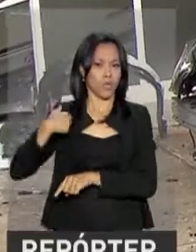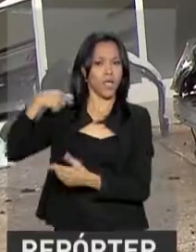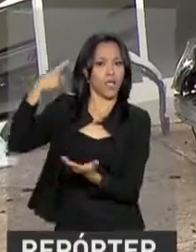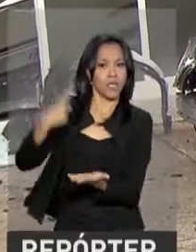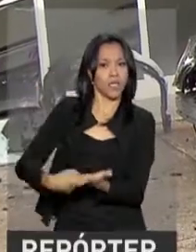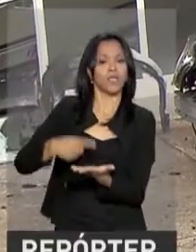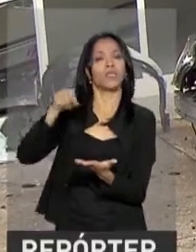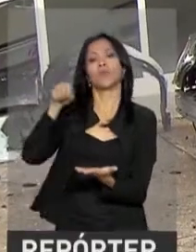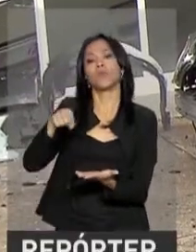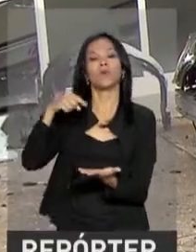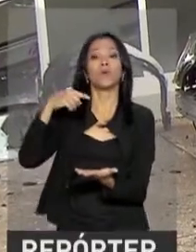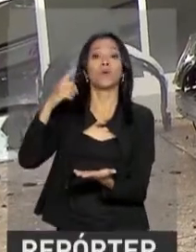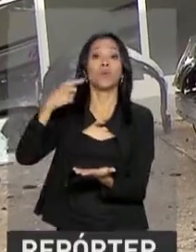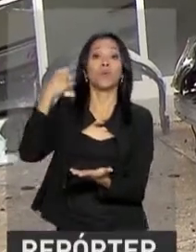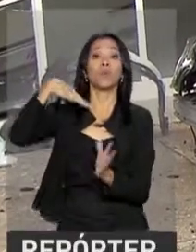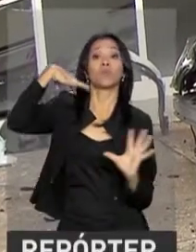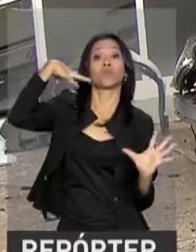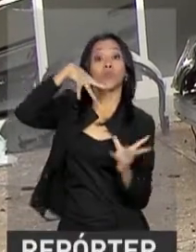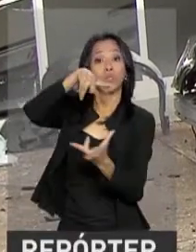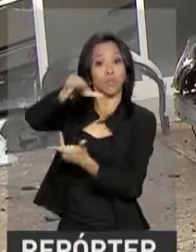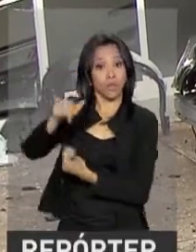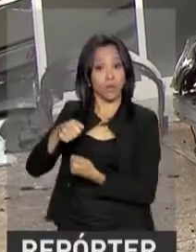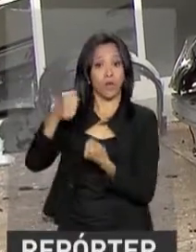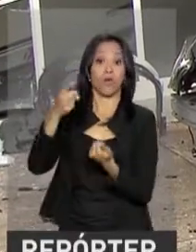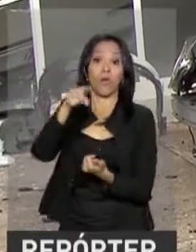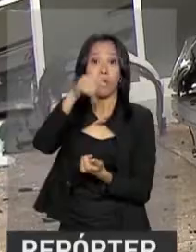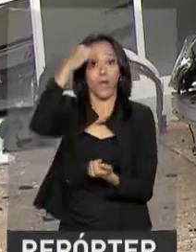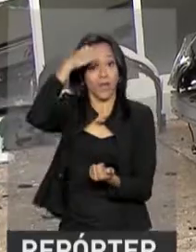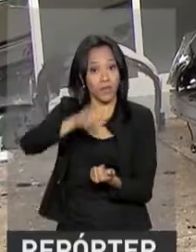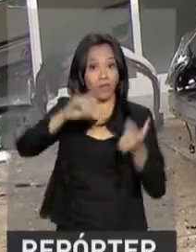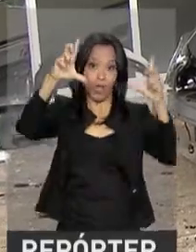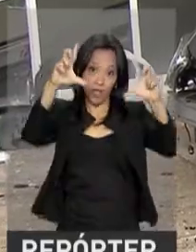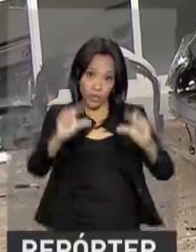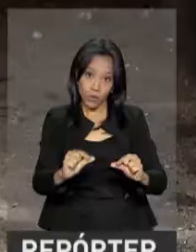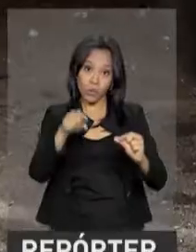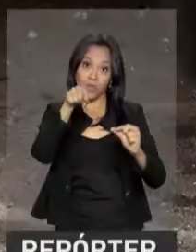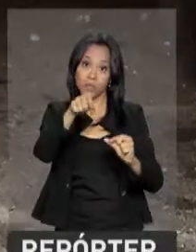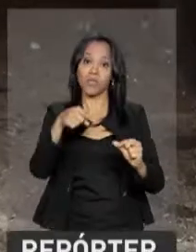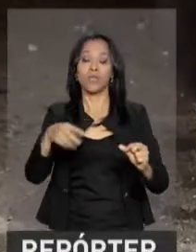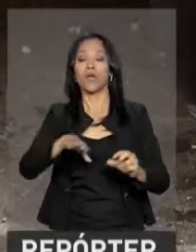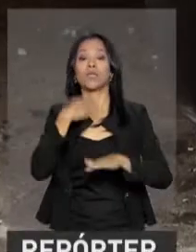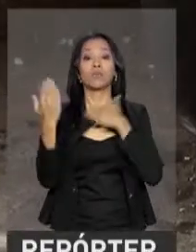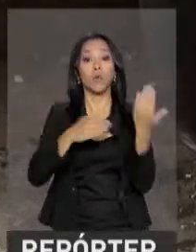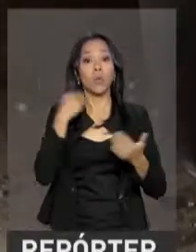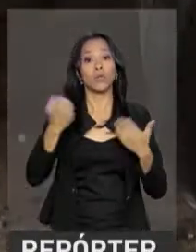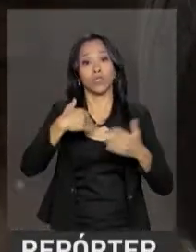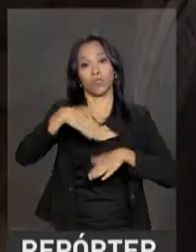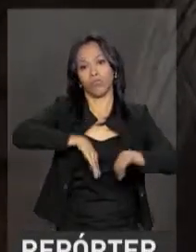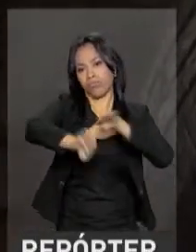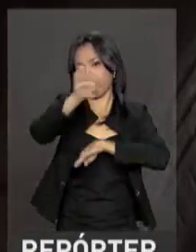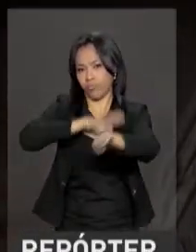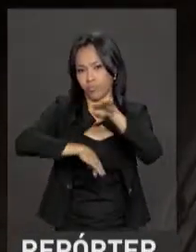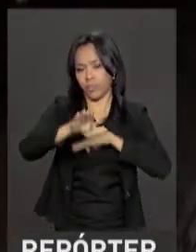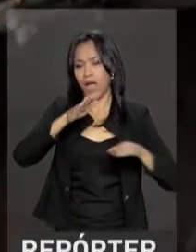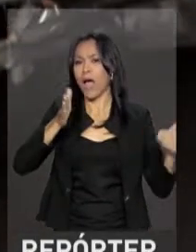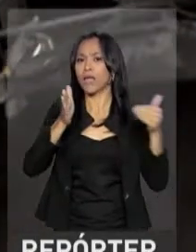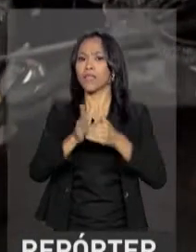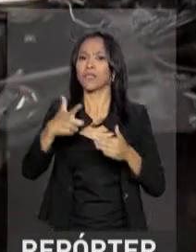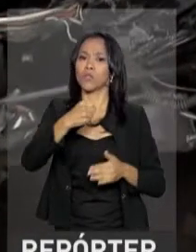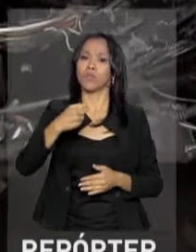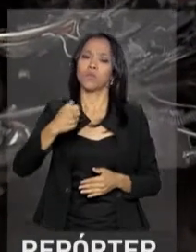a redução em 50% do número de vítimas no trânsito até 2020, o país conseguiu diminuir o número